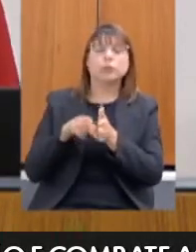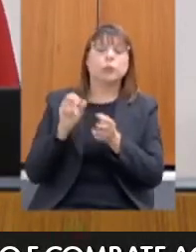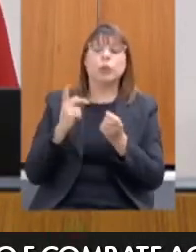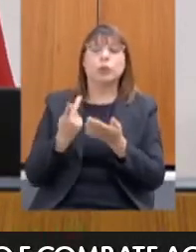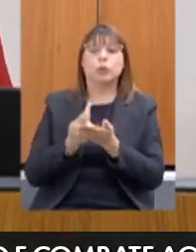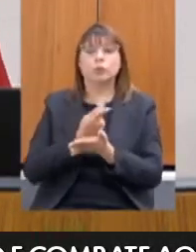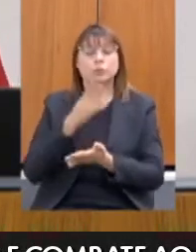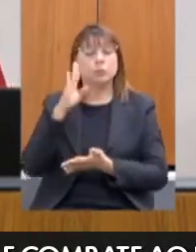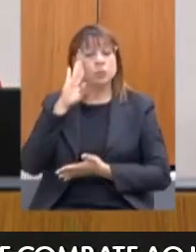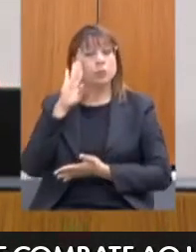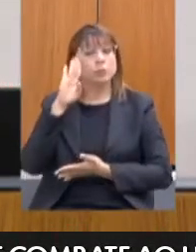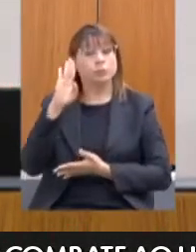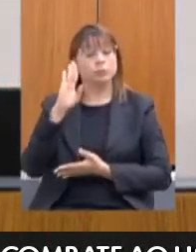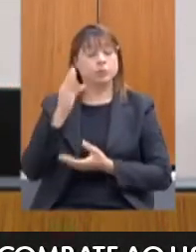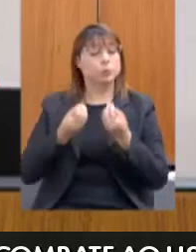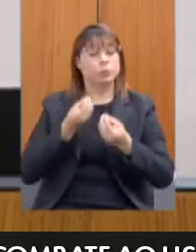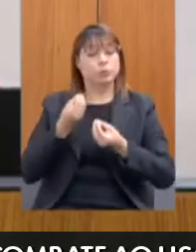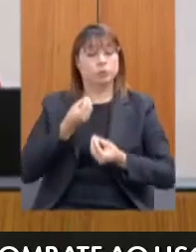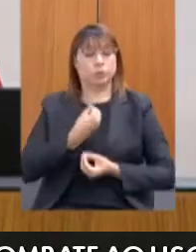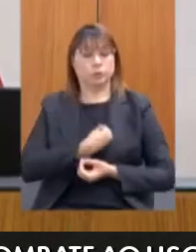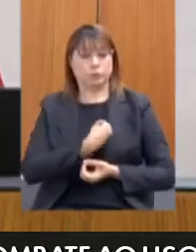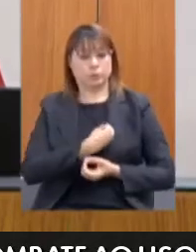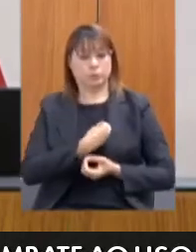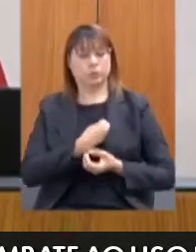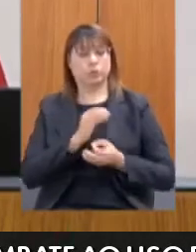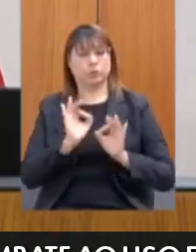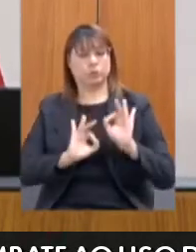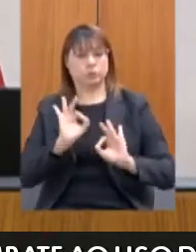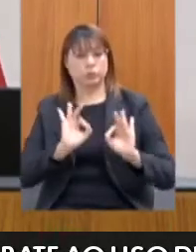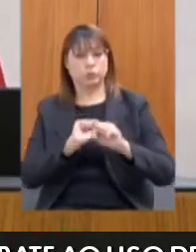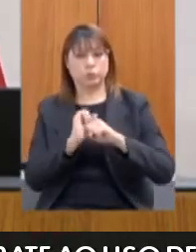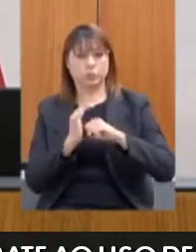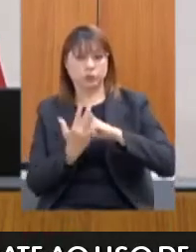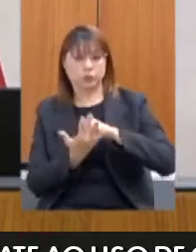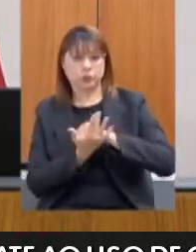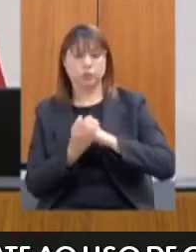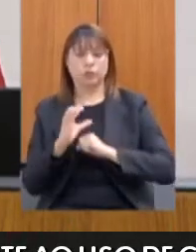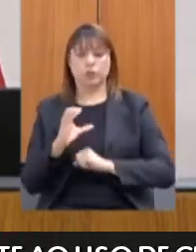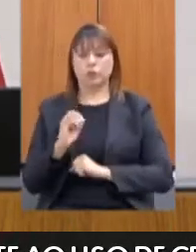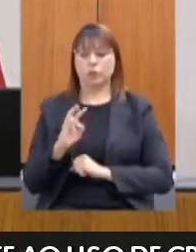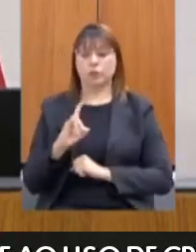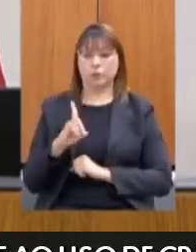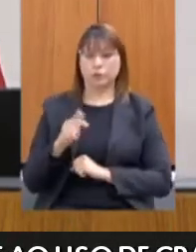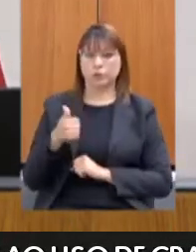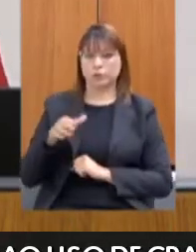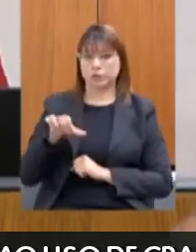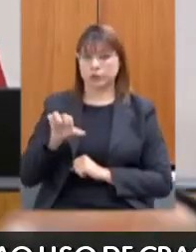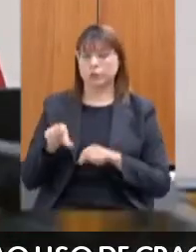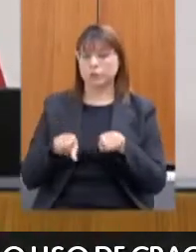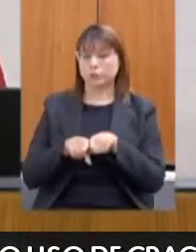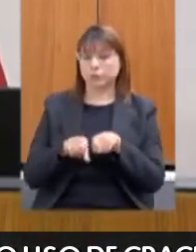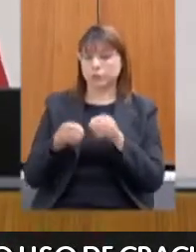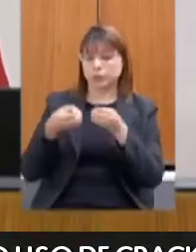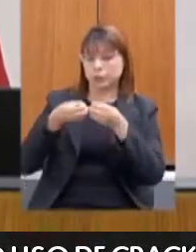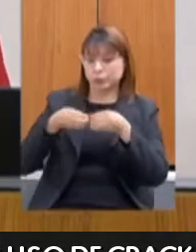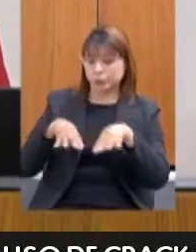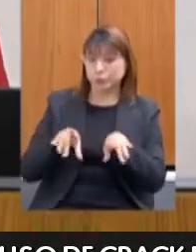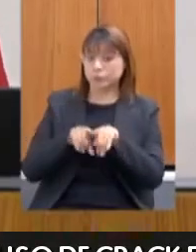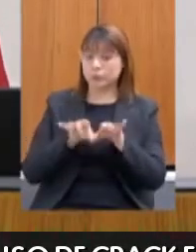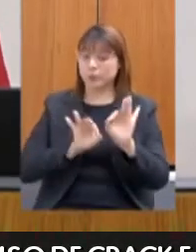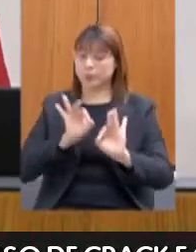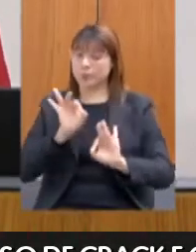as ações adotadas para o enfrentamento da pandemia de Covid-19, de seus impactos, bem como sobre o